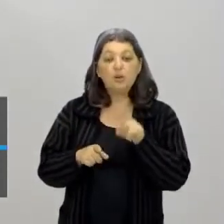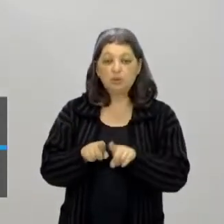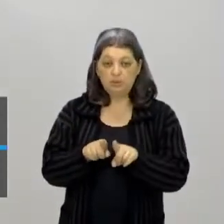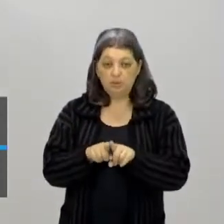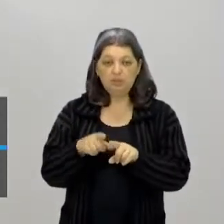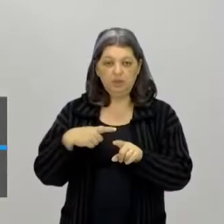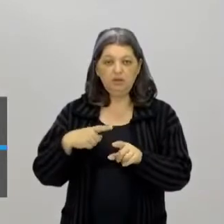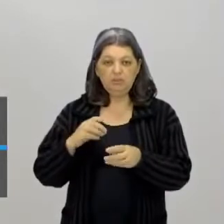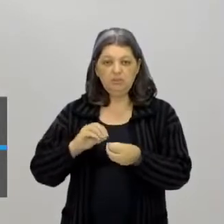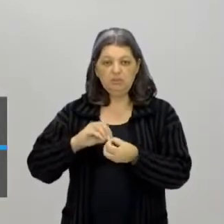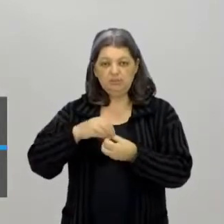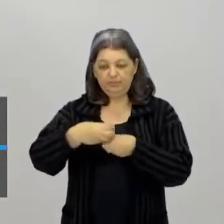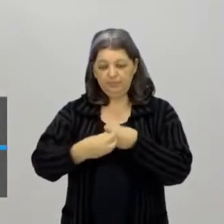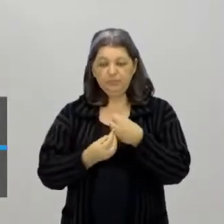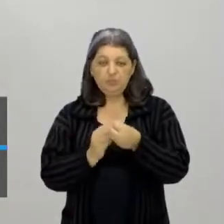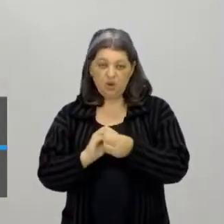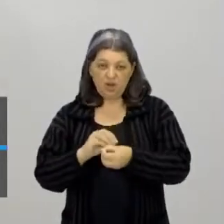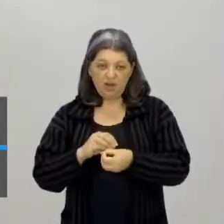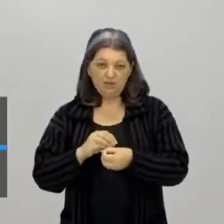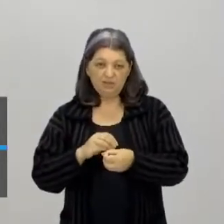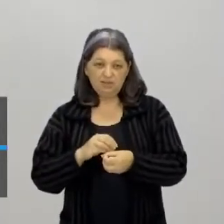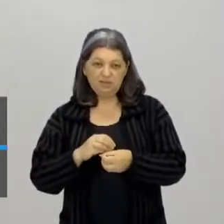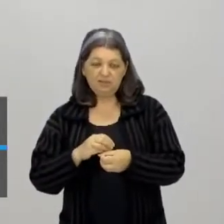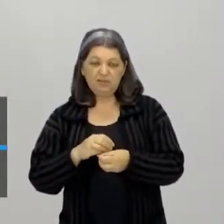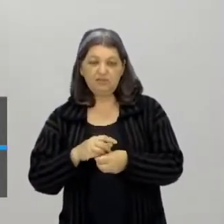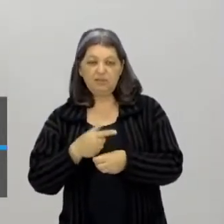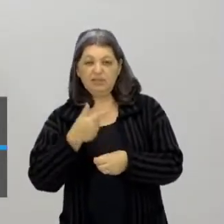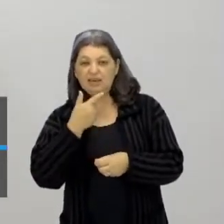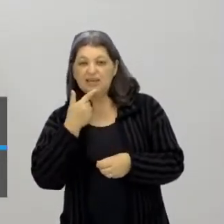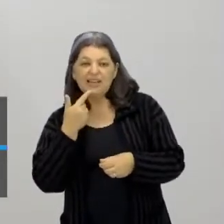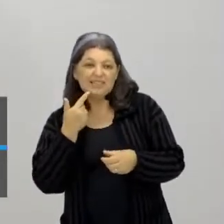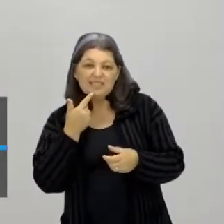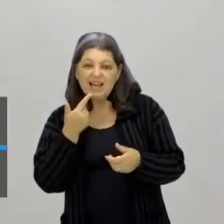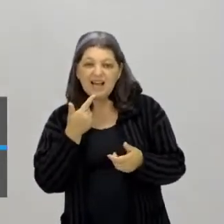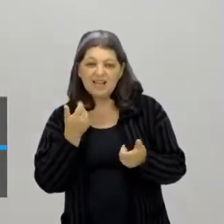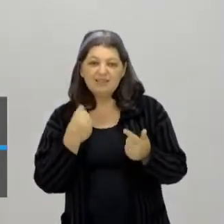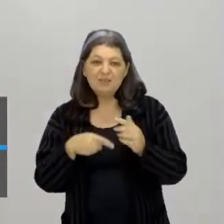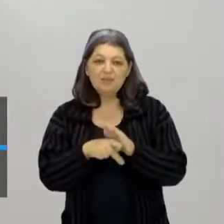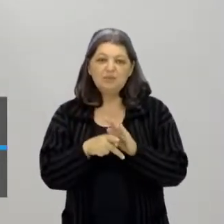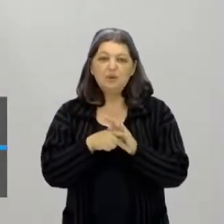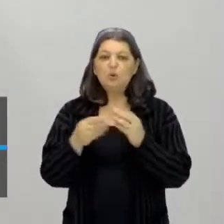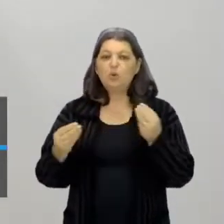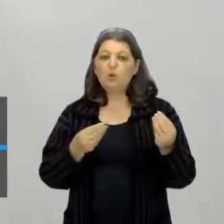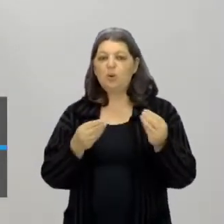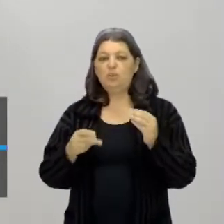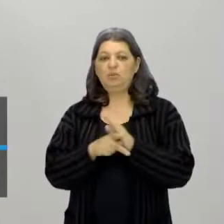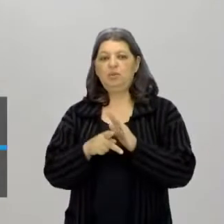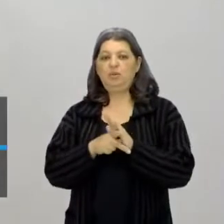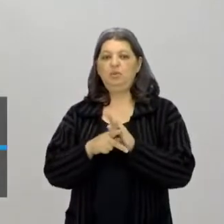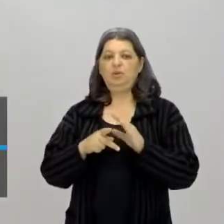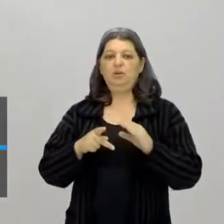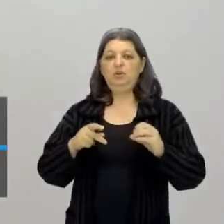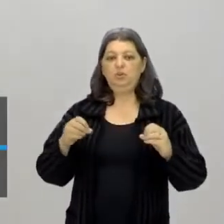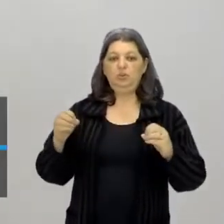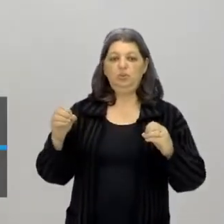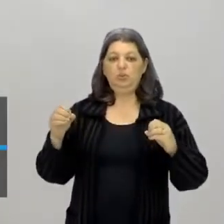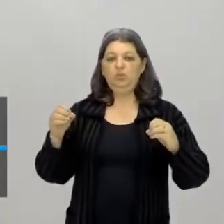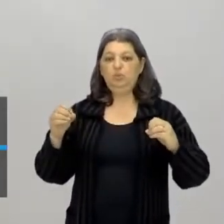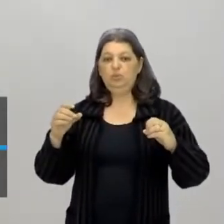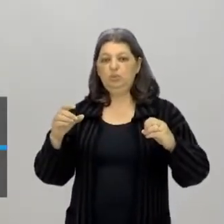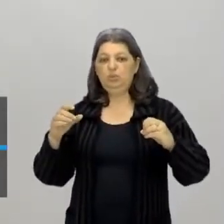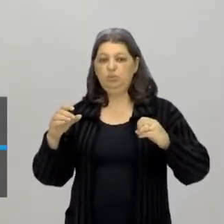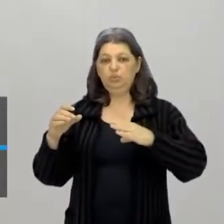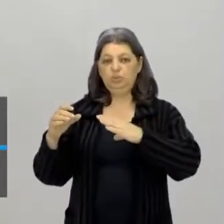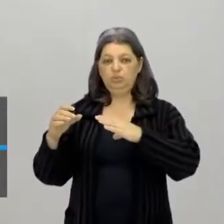umas moléculas engraçadas aqui para fazer um teste de como elas se comportam quando recebe o raiozinho. É legal esse simulador, né? Você dá um tirinho